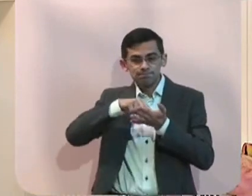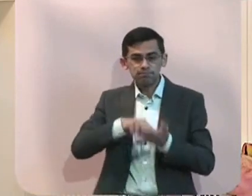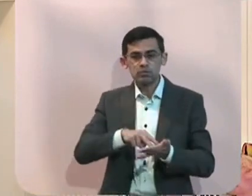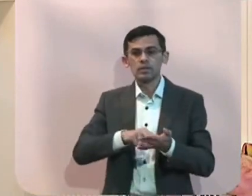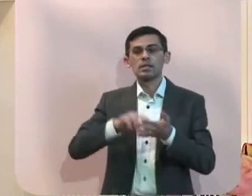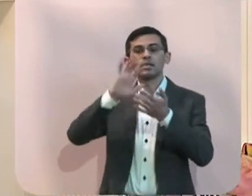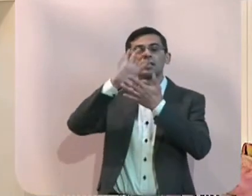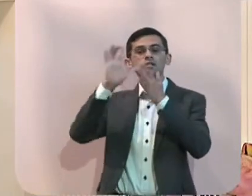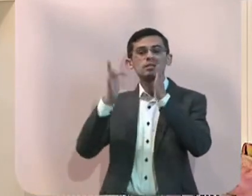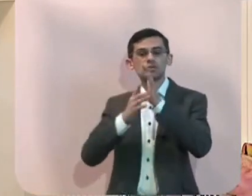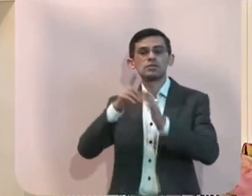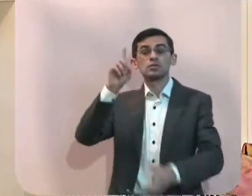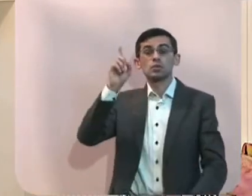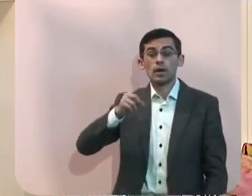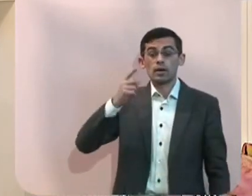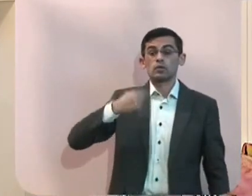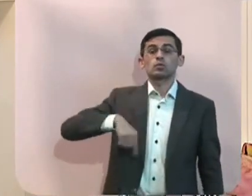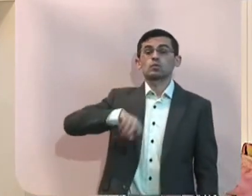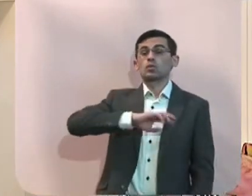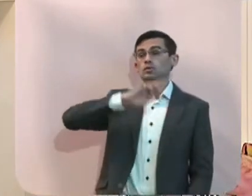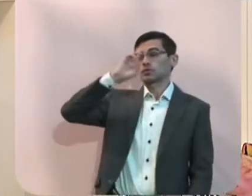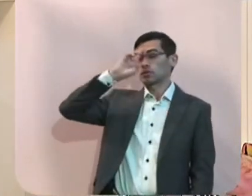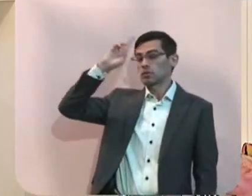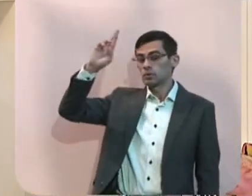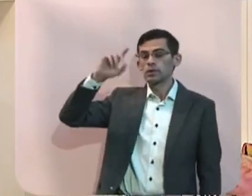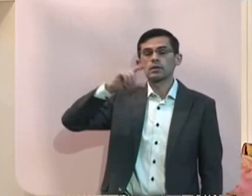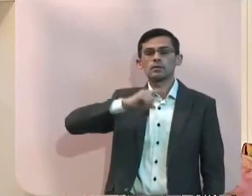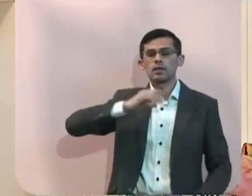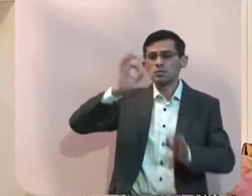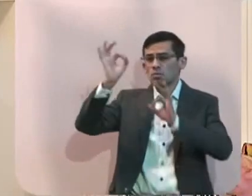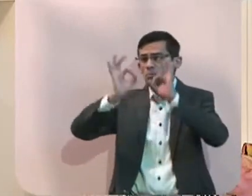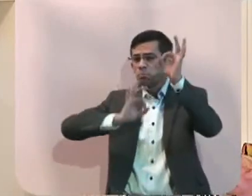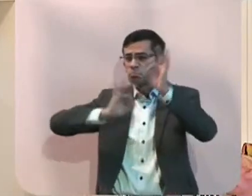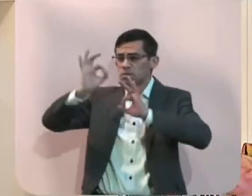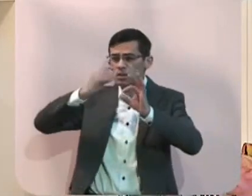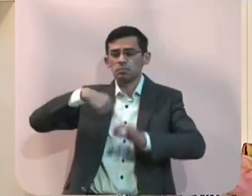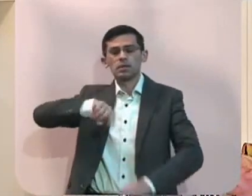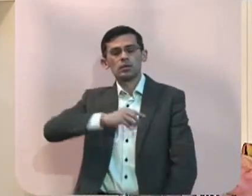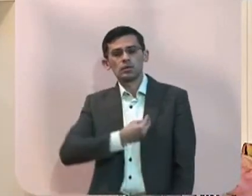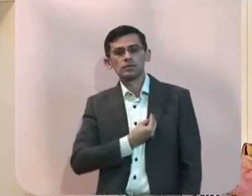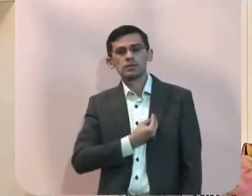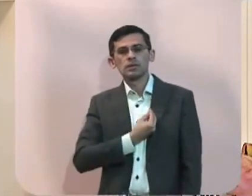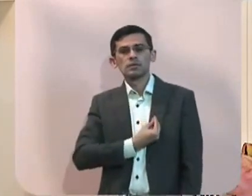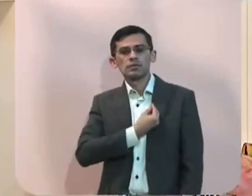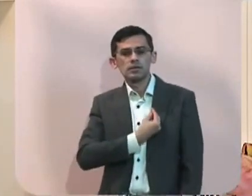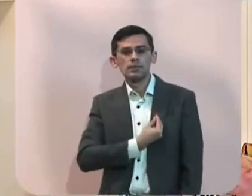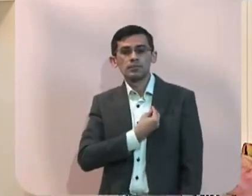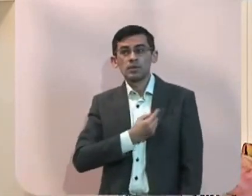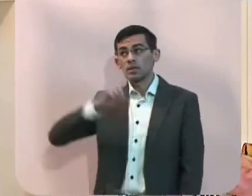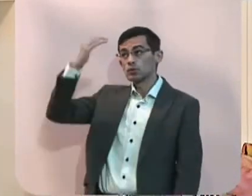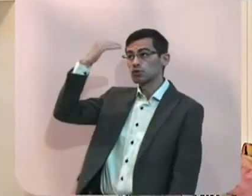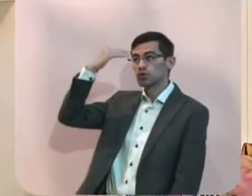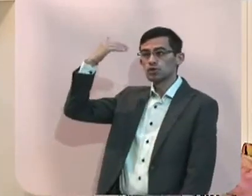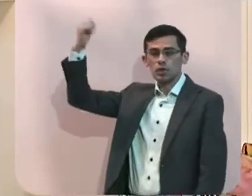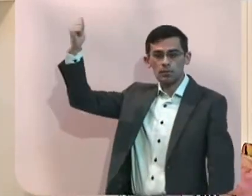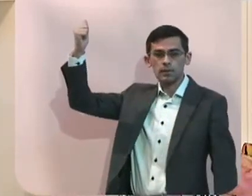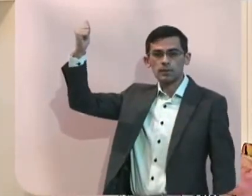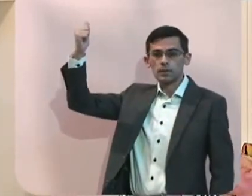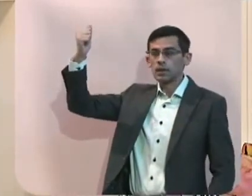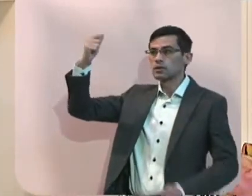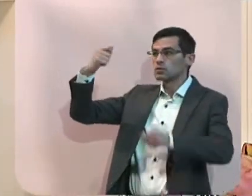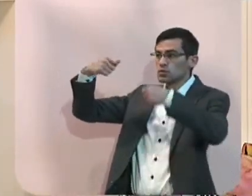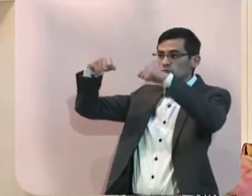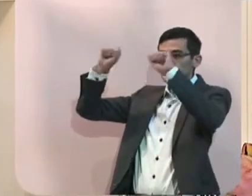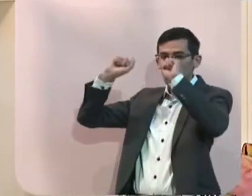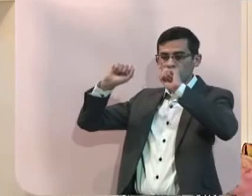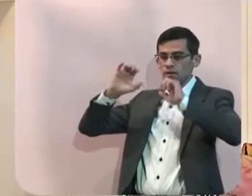Jesus Cristo é o nosso Senhor e que Ele tem um plano para a nossa vida, que aquilo que Ele chama a gente para fazer, Ele nos